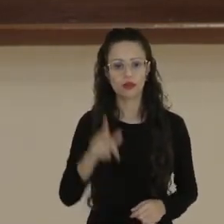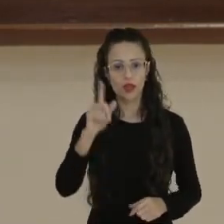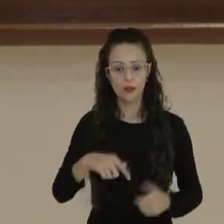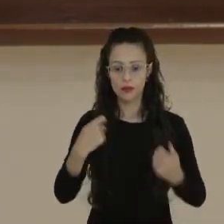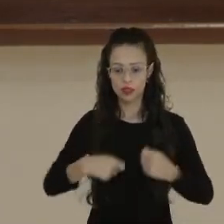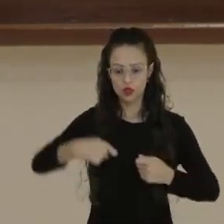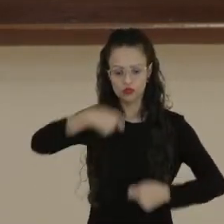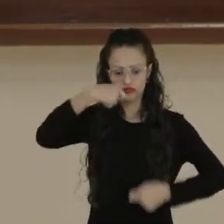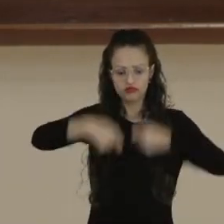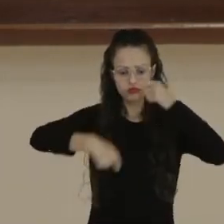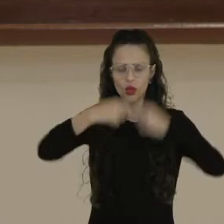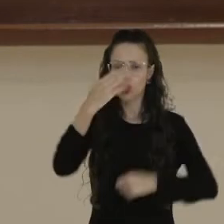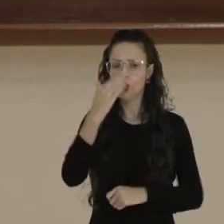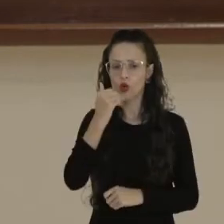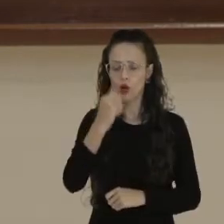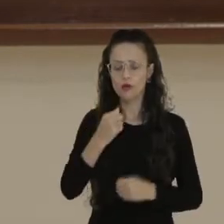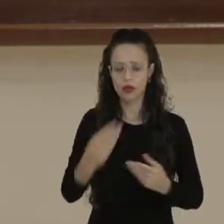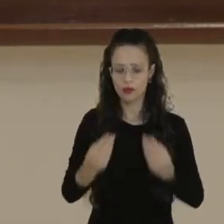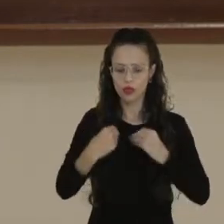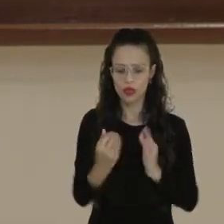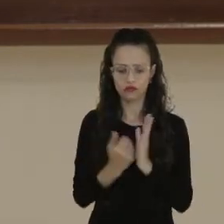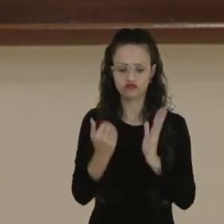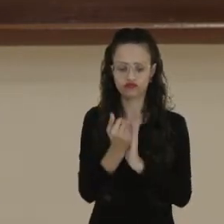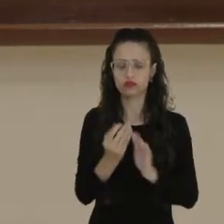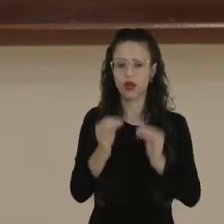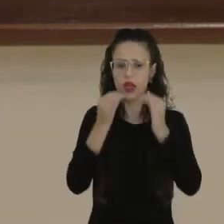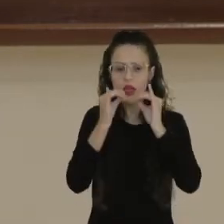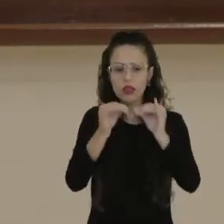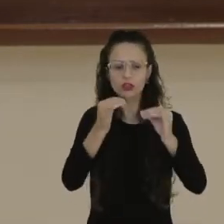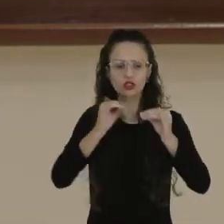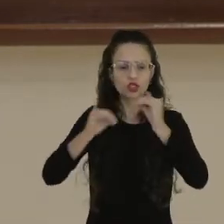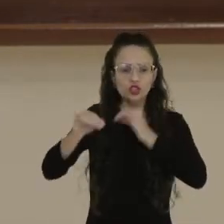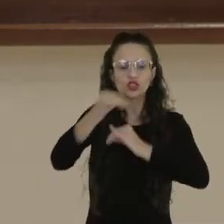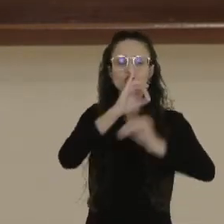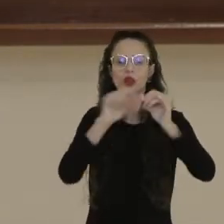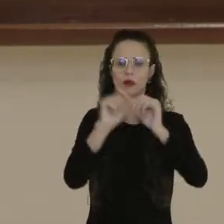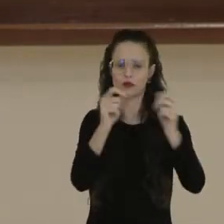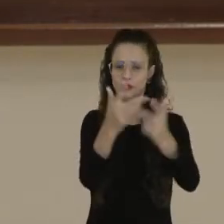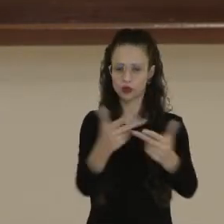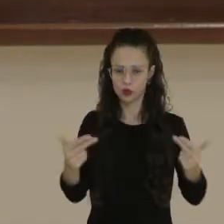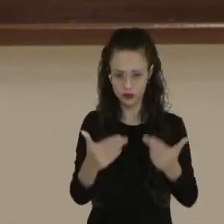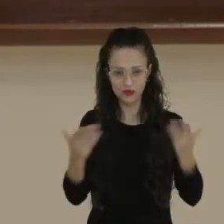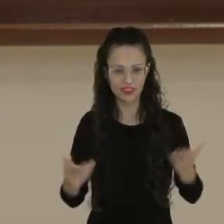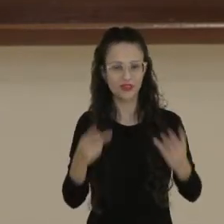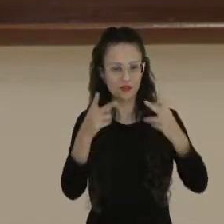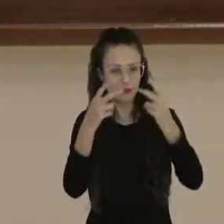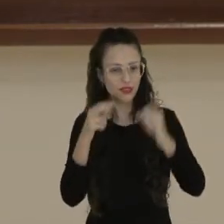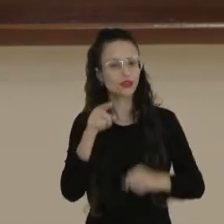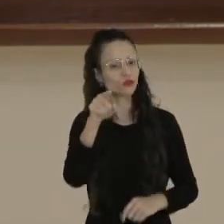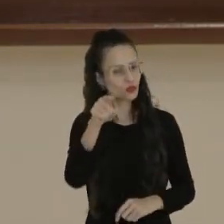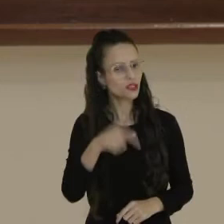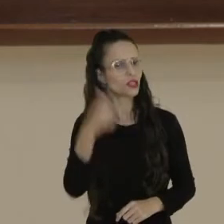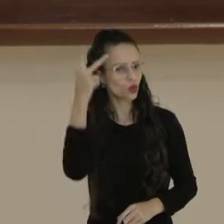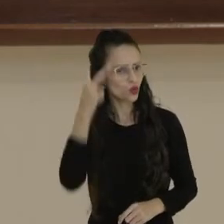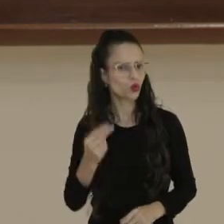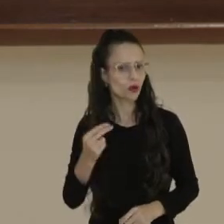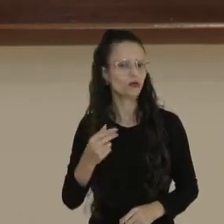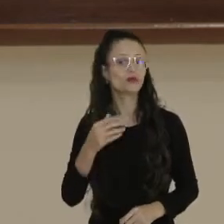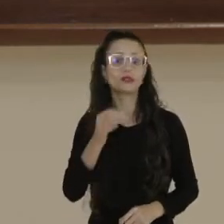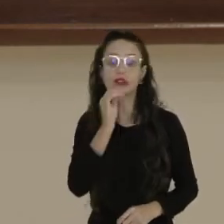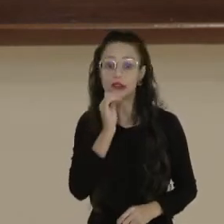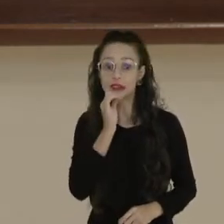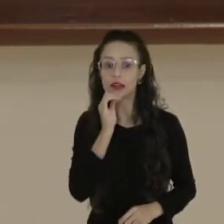comer, né, para ficar com energia para poder fazer uma atividade. Então, perceba que você normalmente